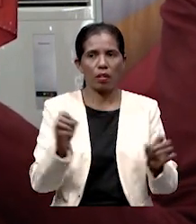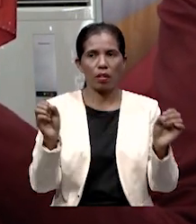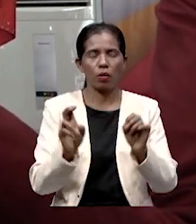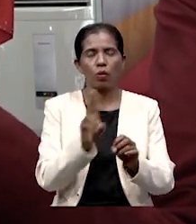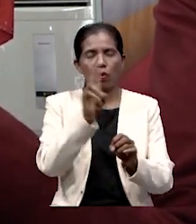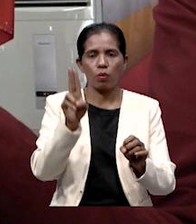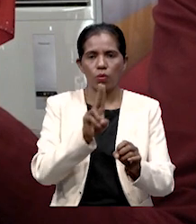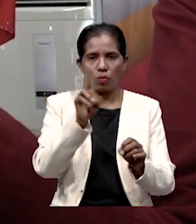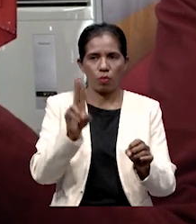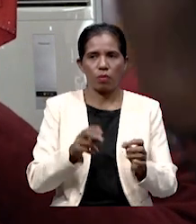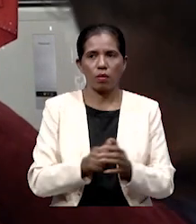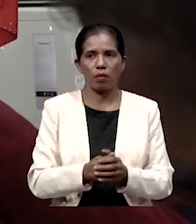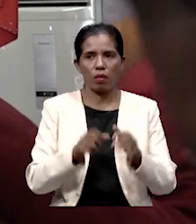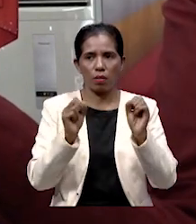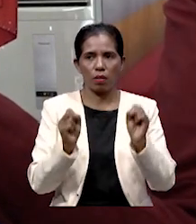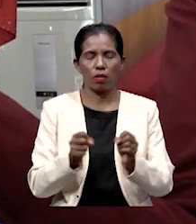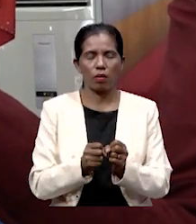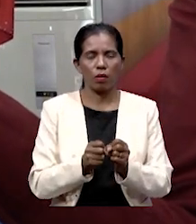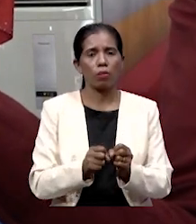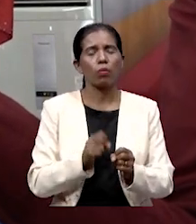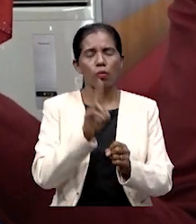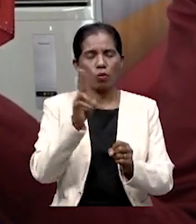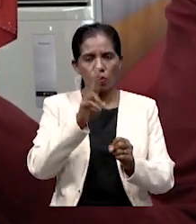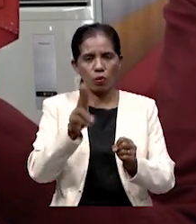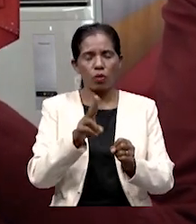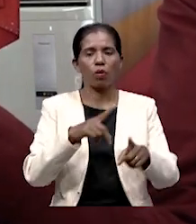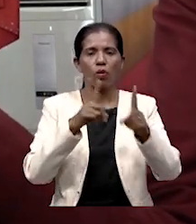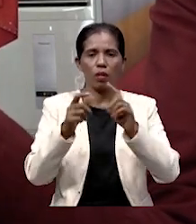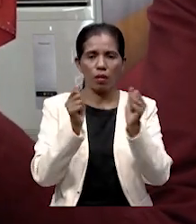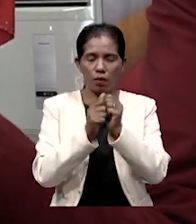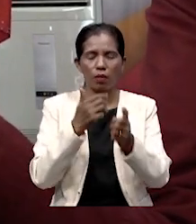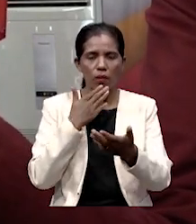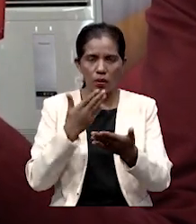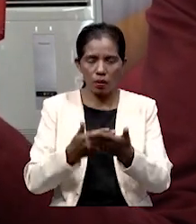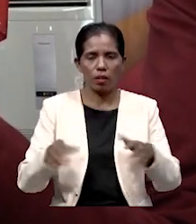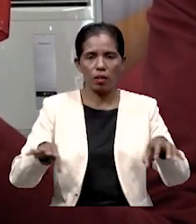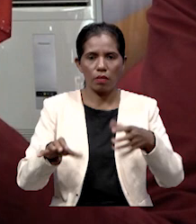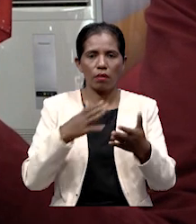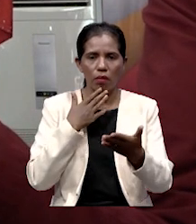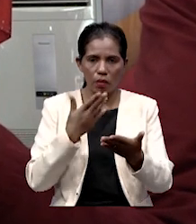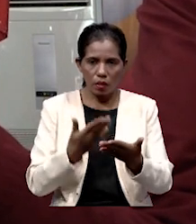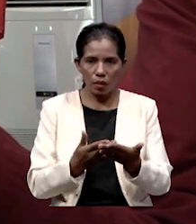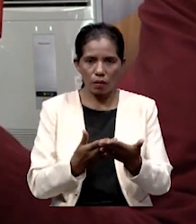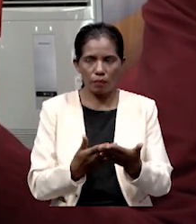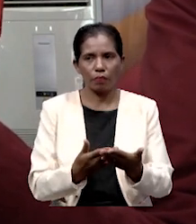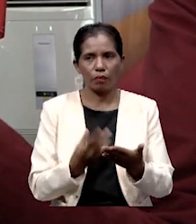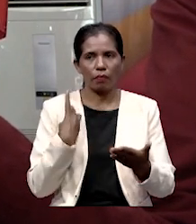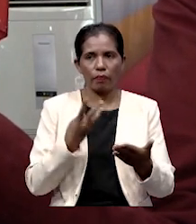sida tem meio sida na tom te usa meios, recursos, né, bem, maca, e